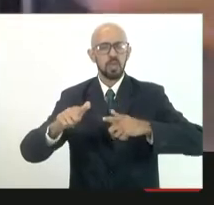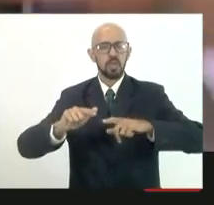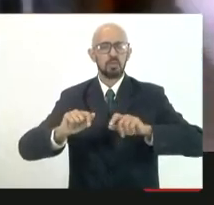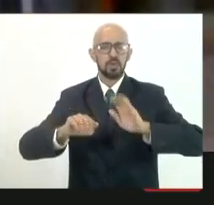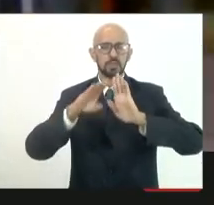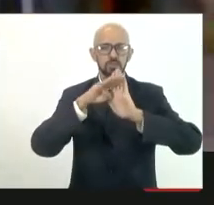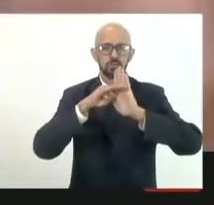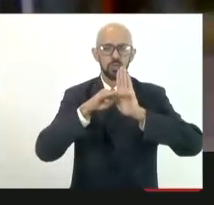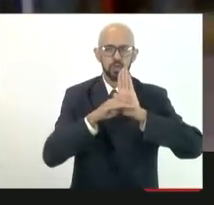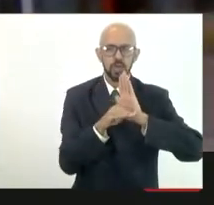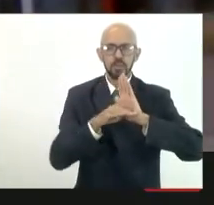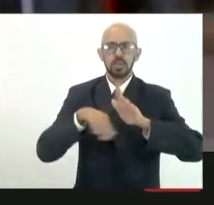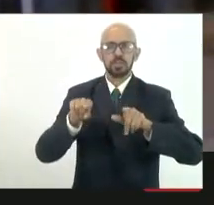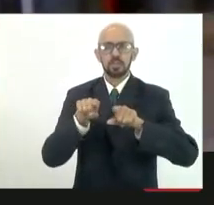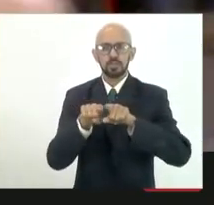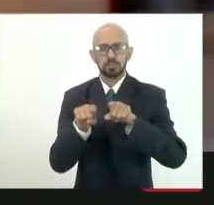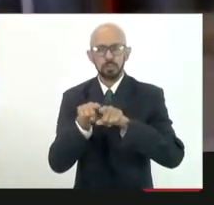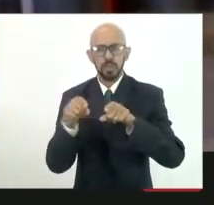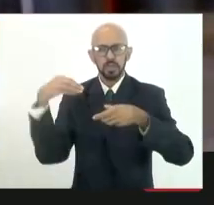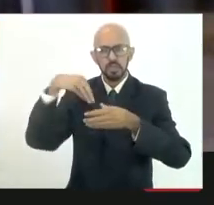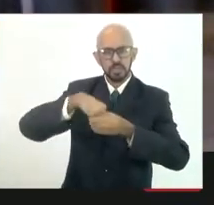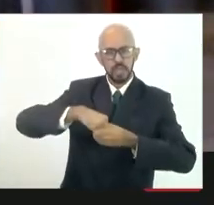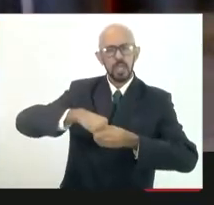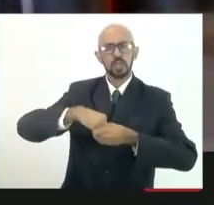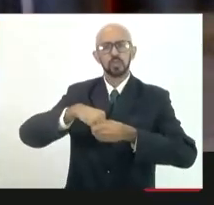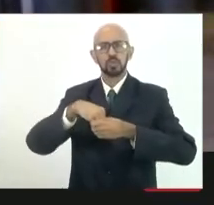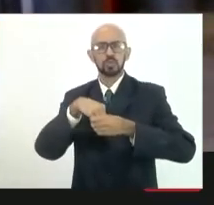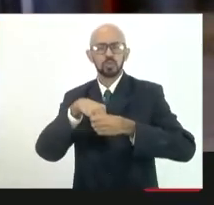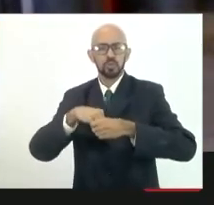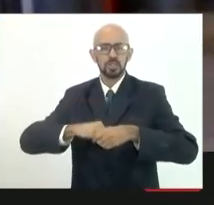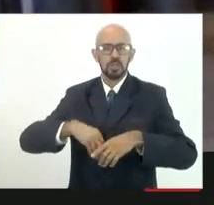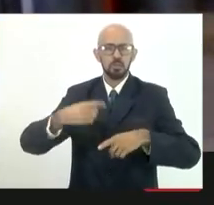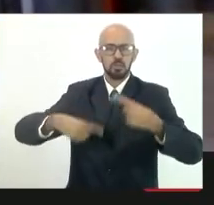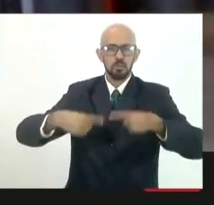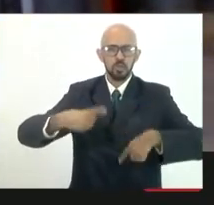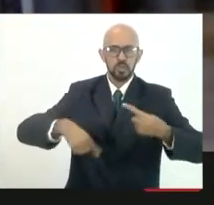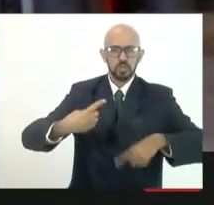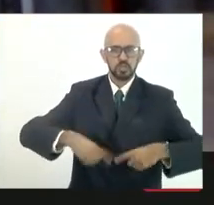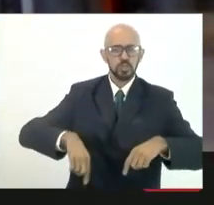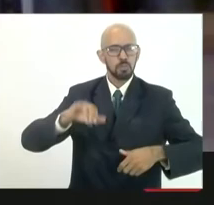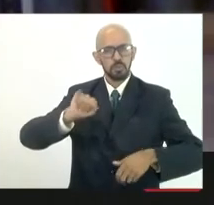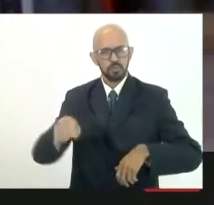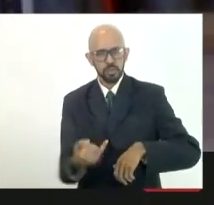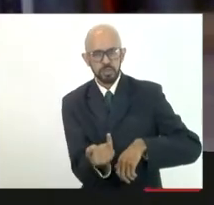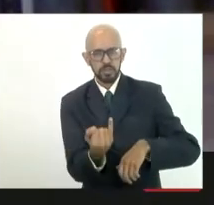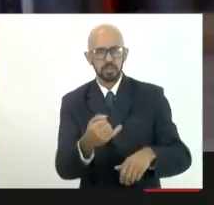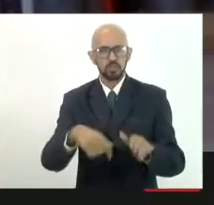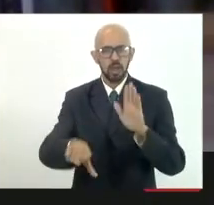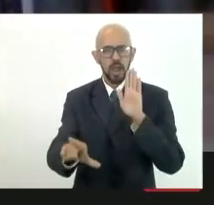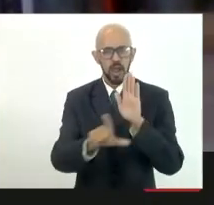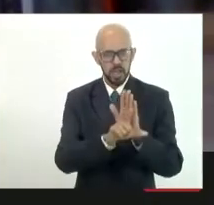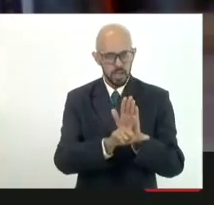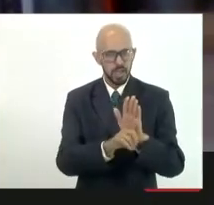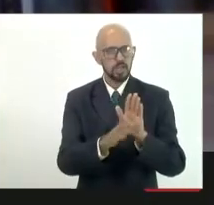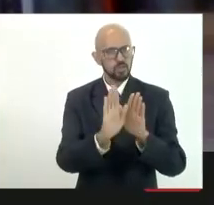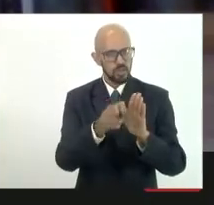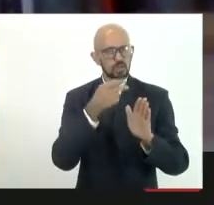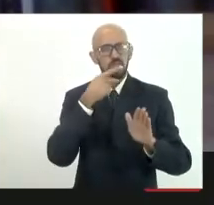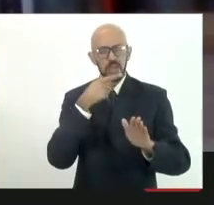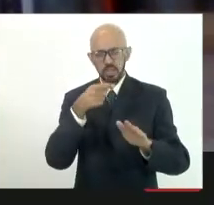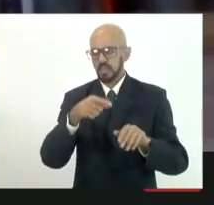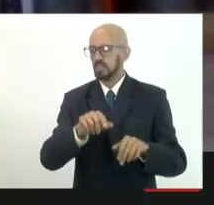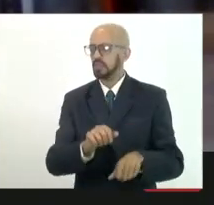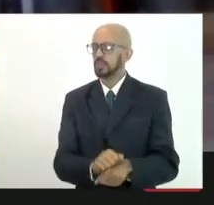mais ainda dentro da lógica da política que eu mencionei, mas aproveitando a Lei 9.212, por exemplo, eu creio que isso é